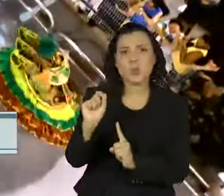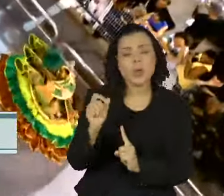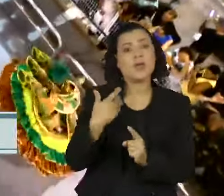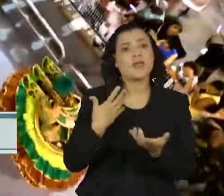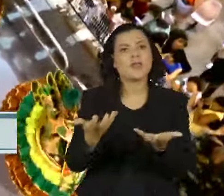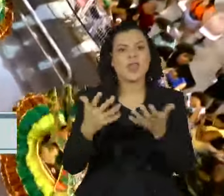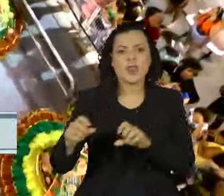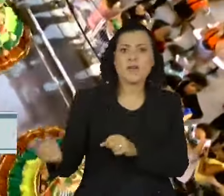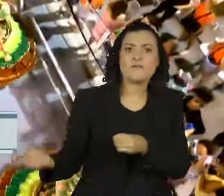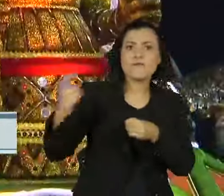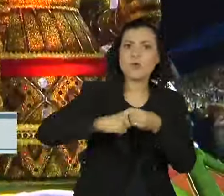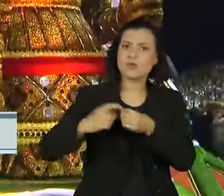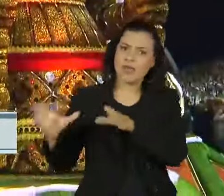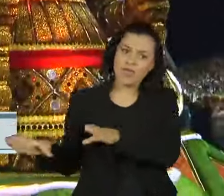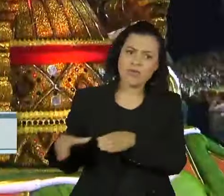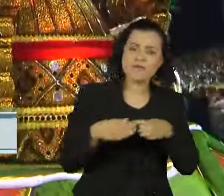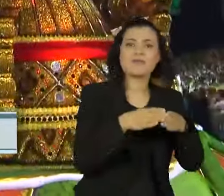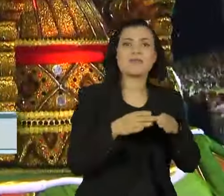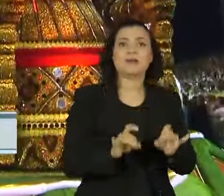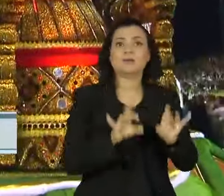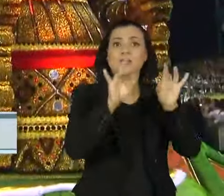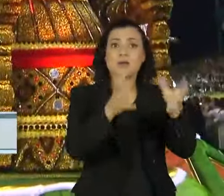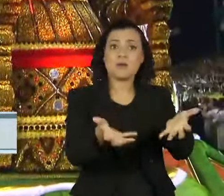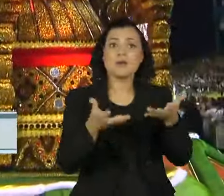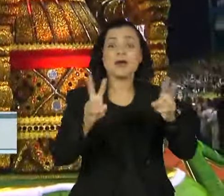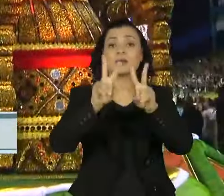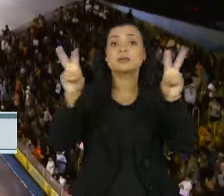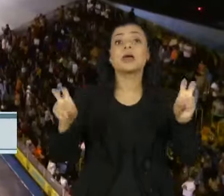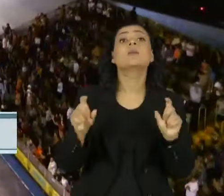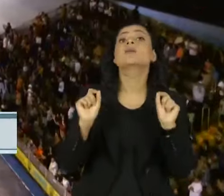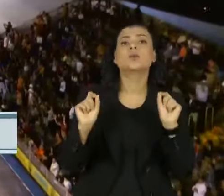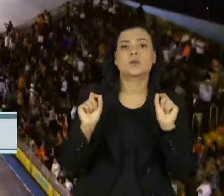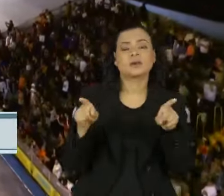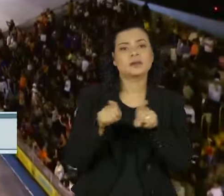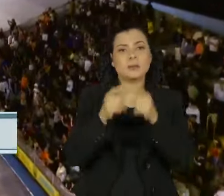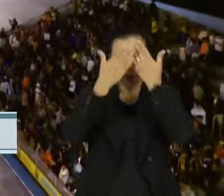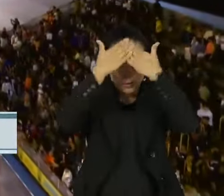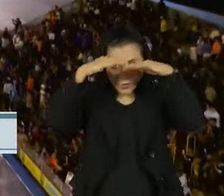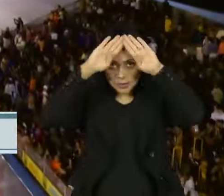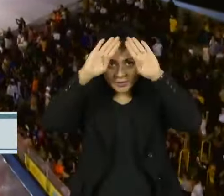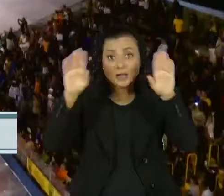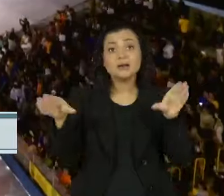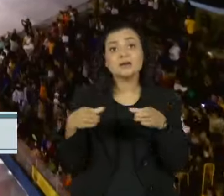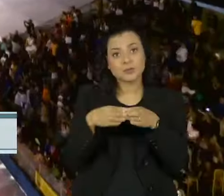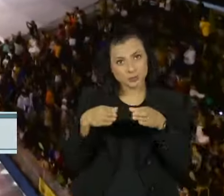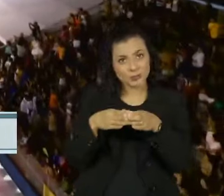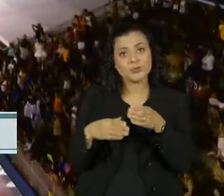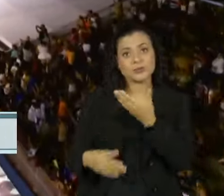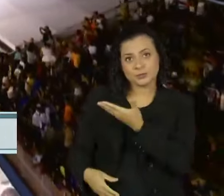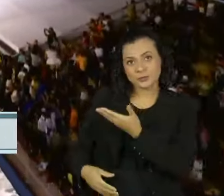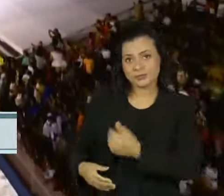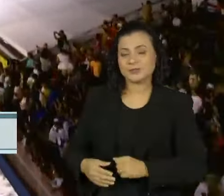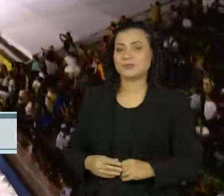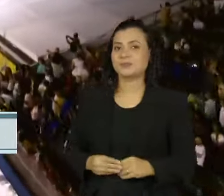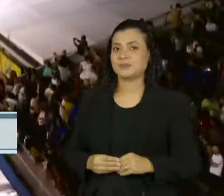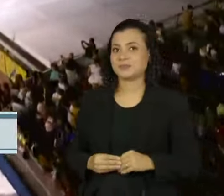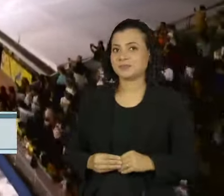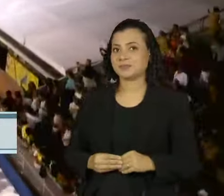à elite do Carnaval paulista seria com um enredo sobre Oxóssi, orixá padroeiro da escola.